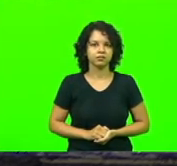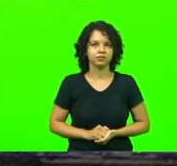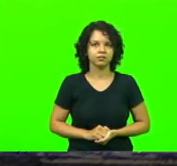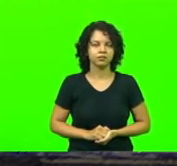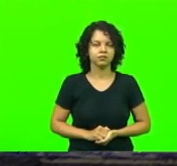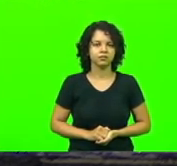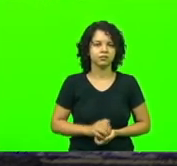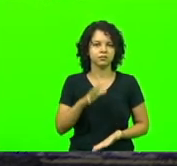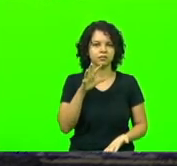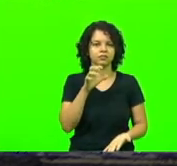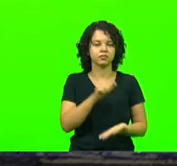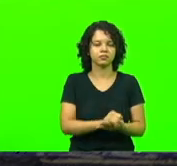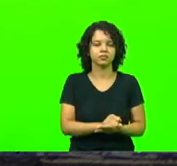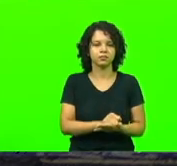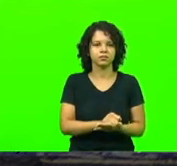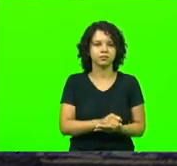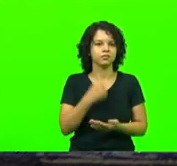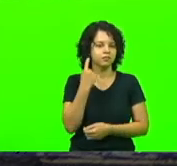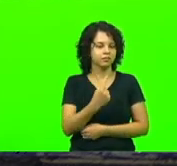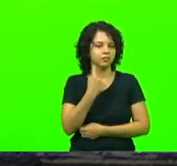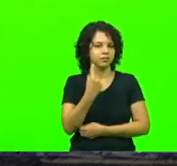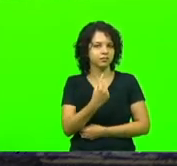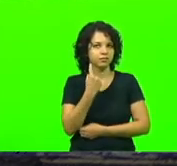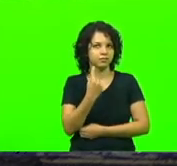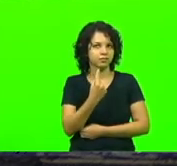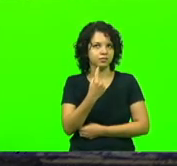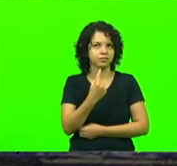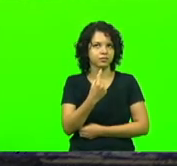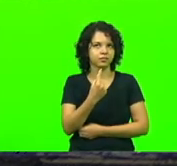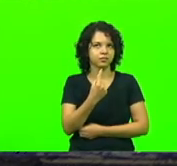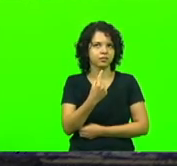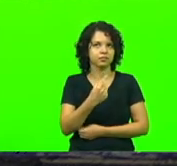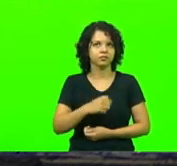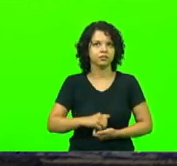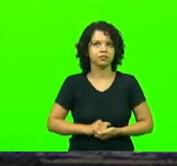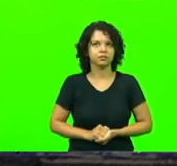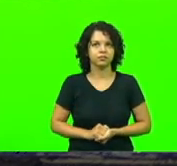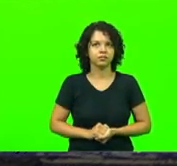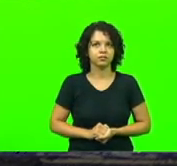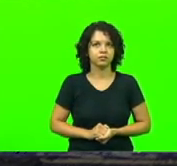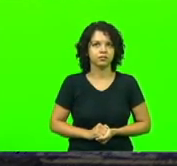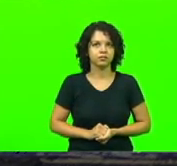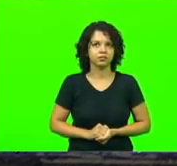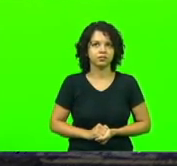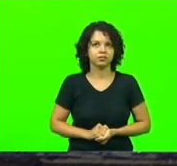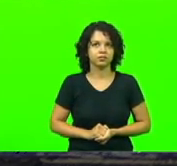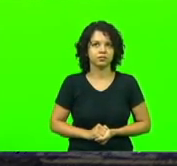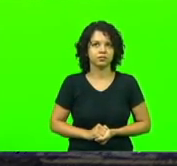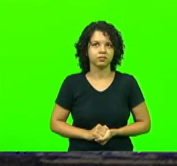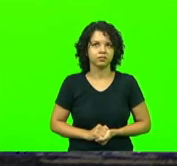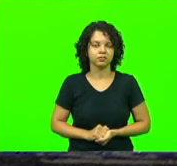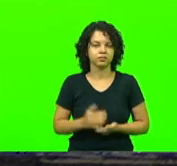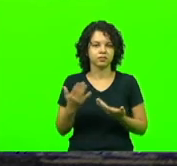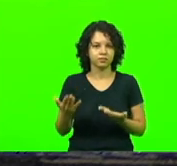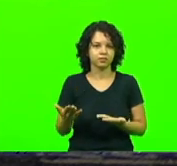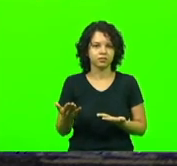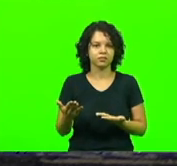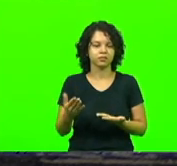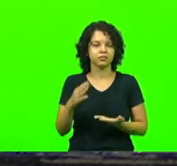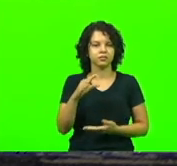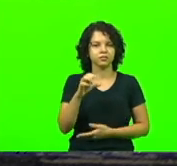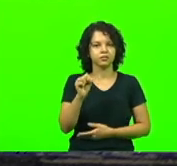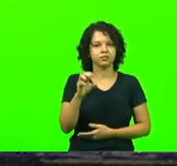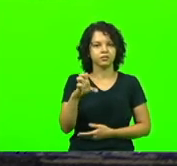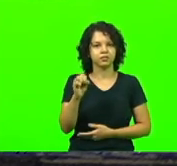Escrito para falar, deputado Celso Zucchi. Com a palavra, deputado Celso